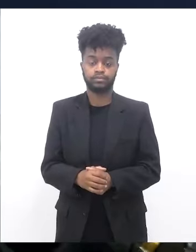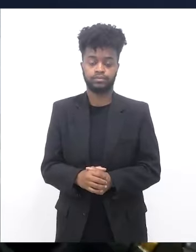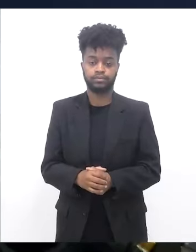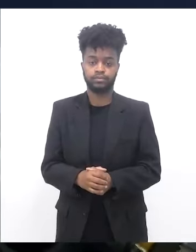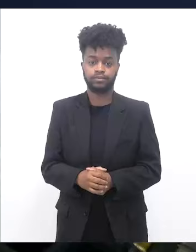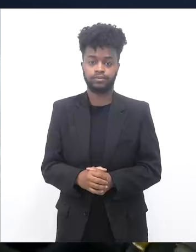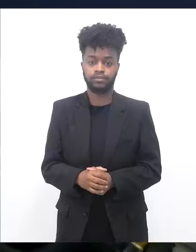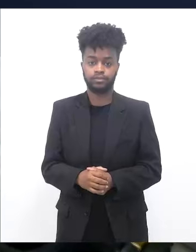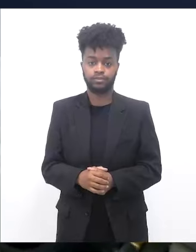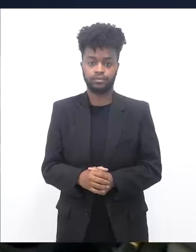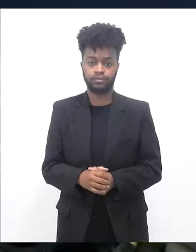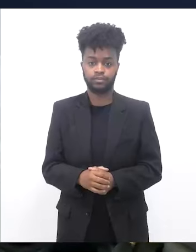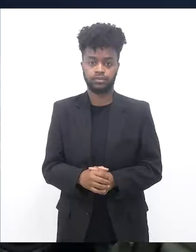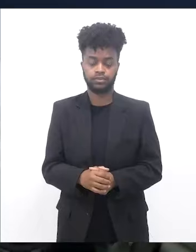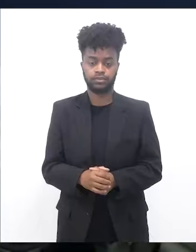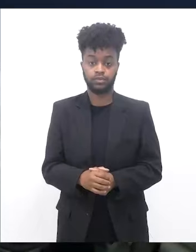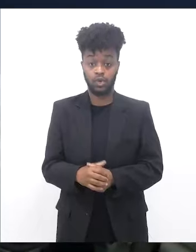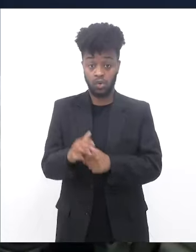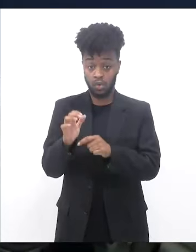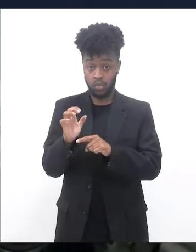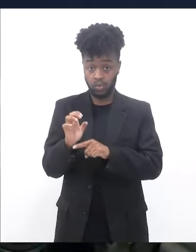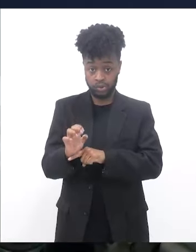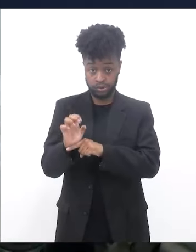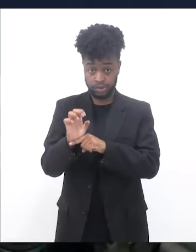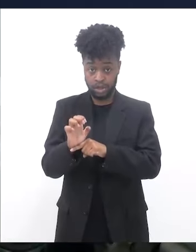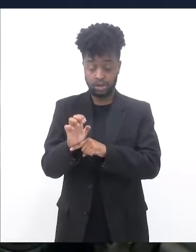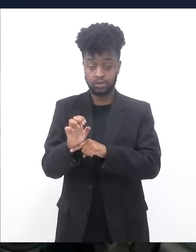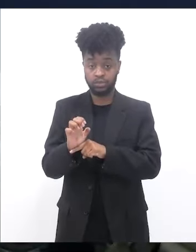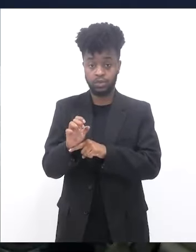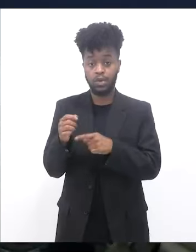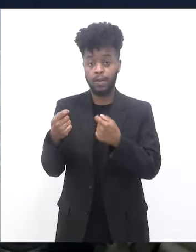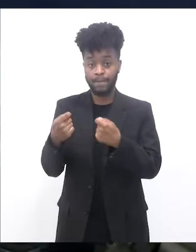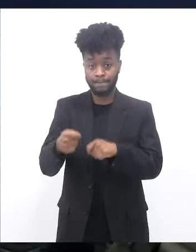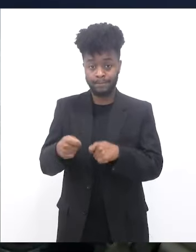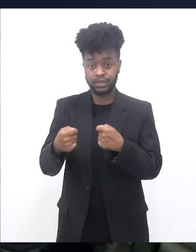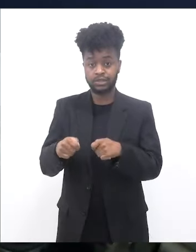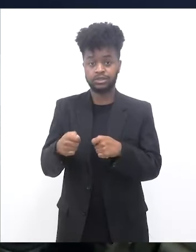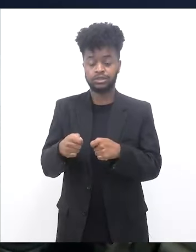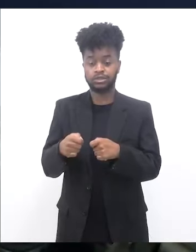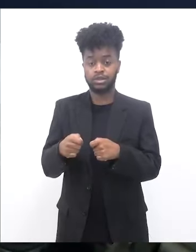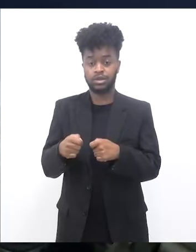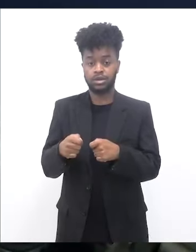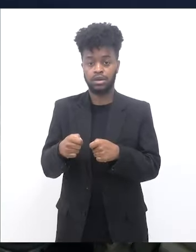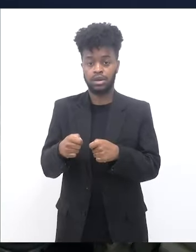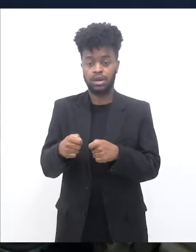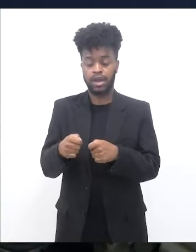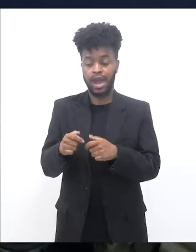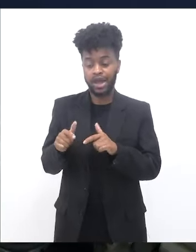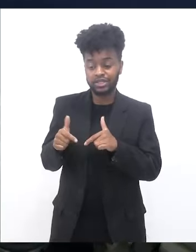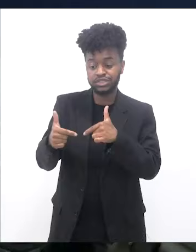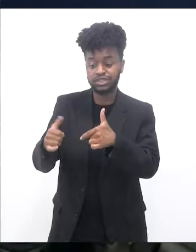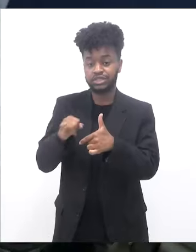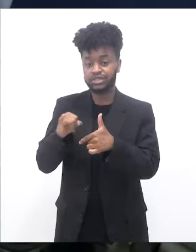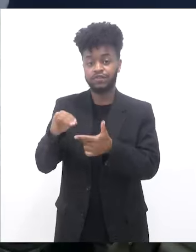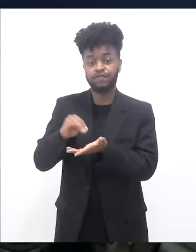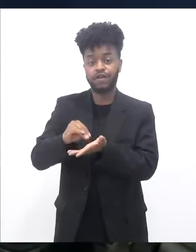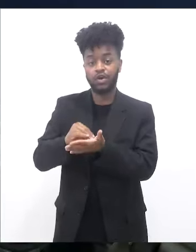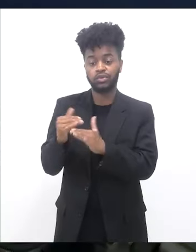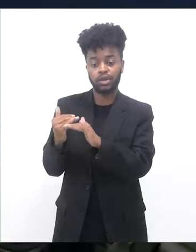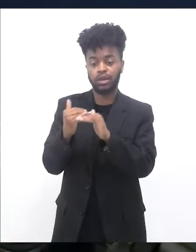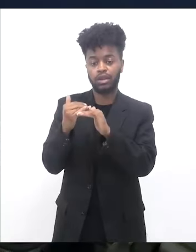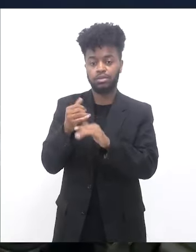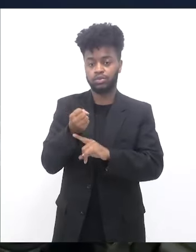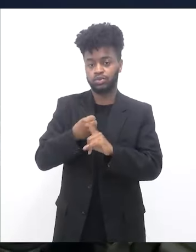o Brizola, o Estado, ele tem que entrar onde a sociedade está desequilibrada.